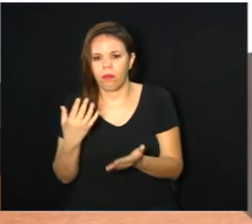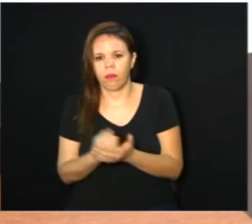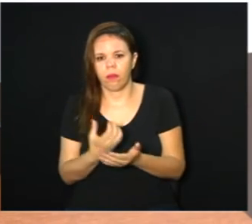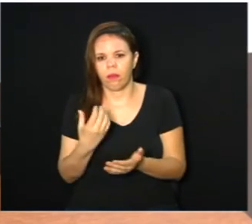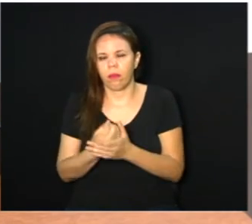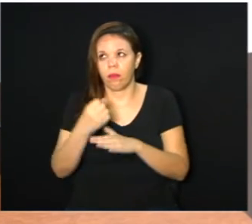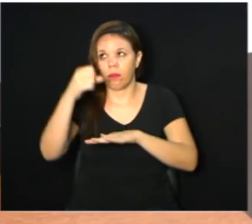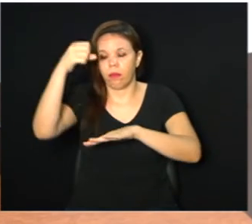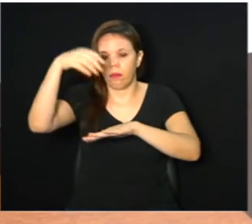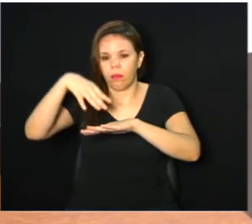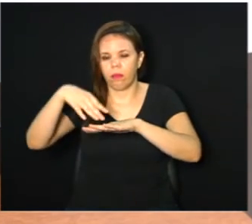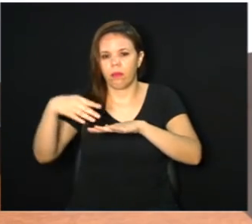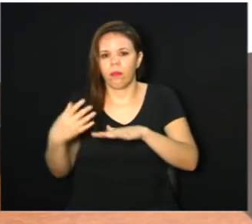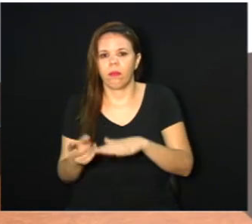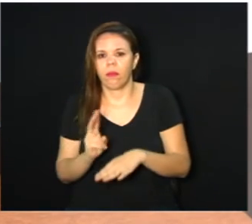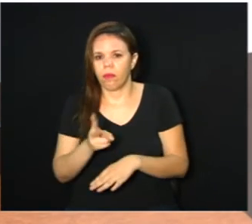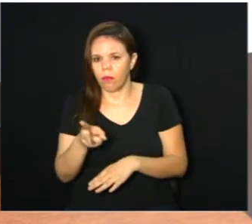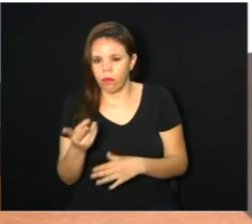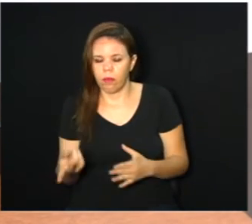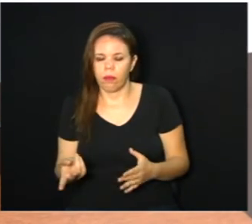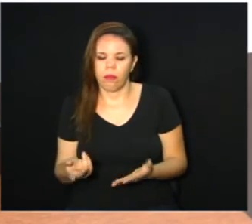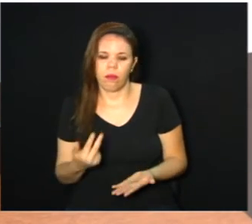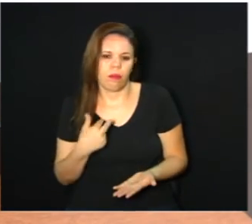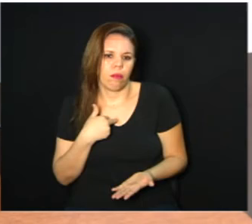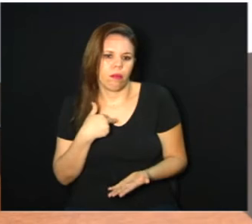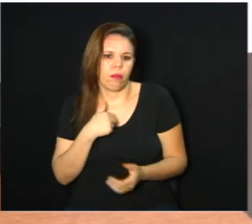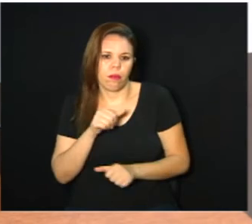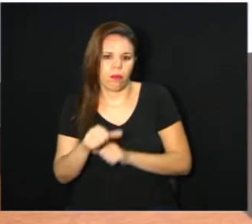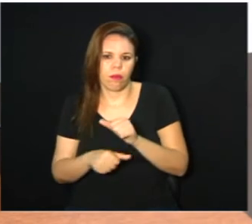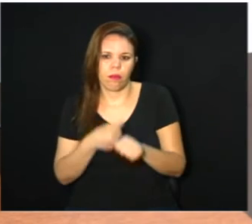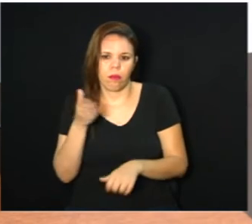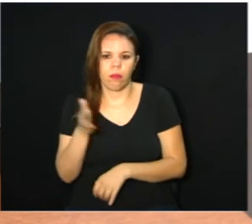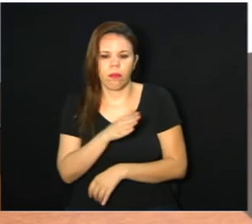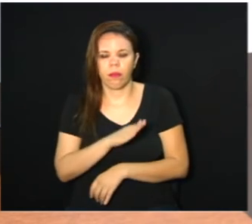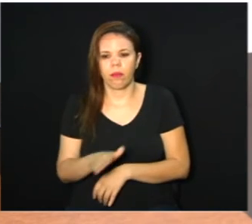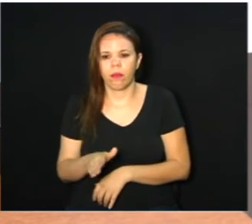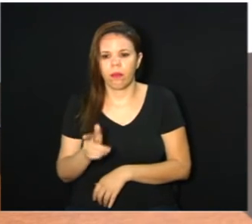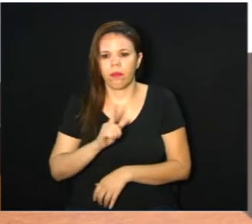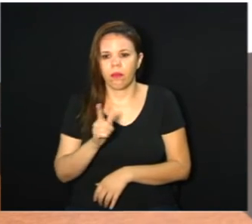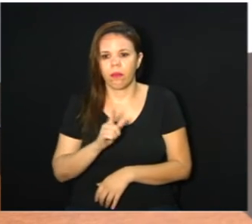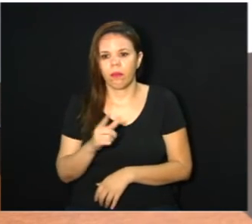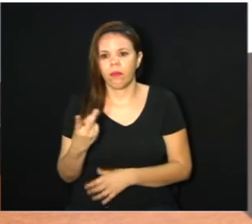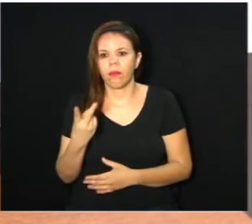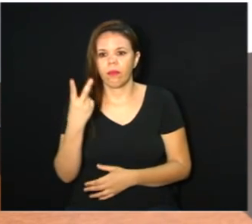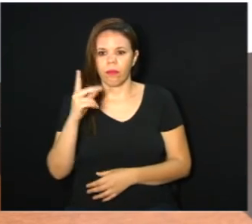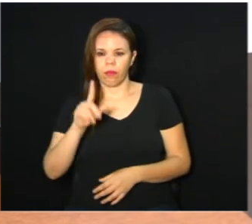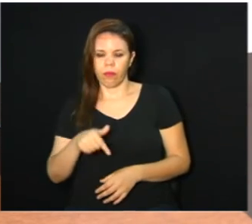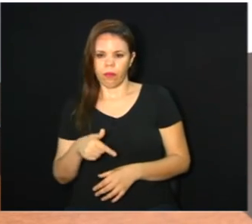é um caminho de fato sem volta. E, e é claro, a parte do custo é